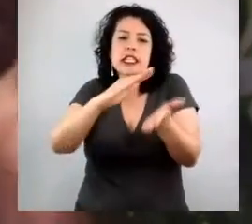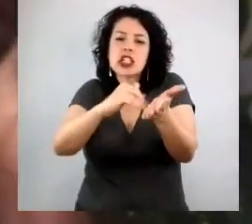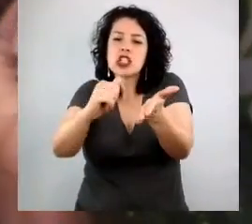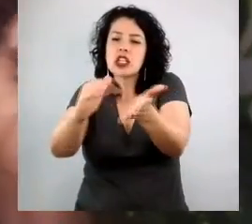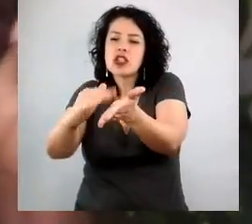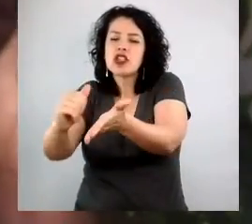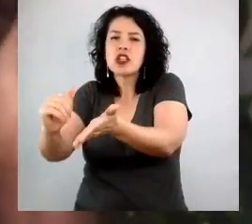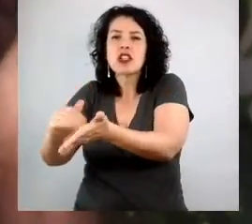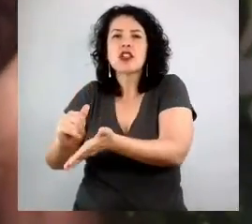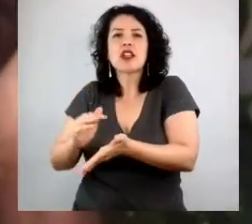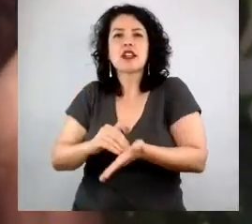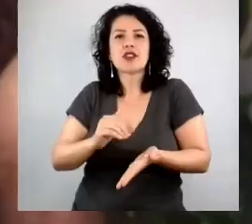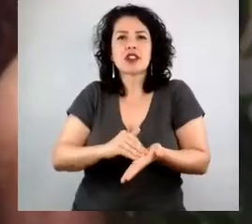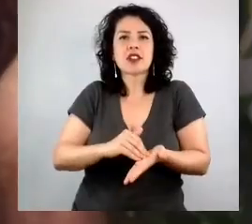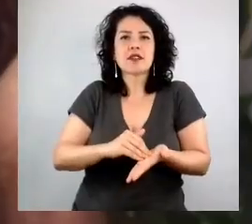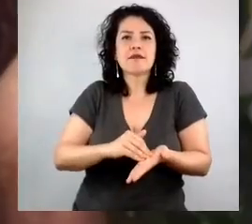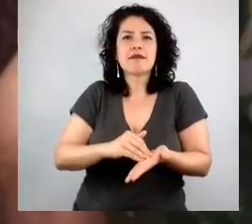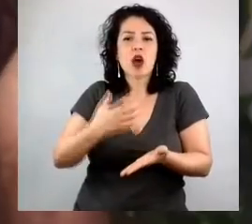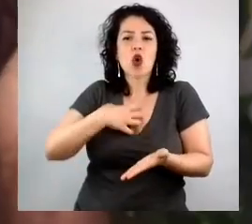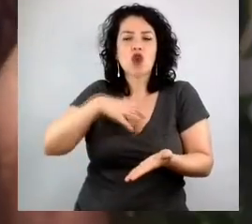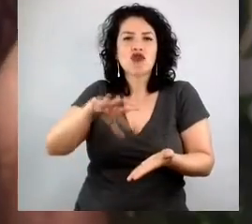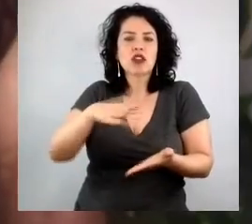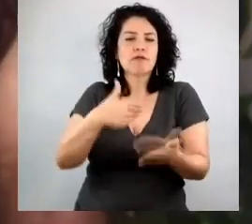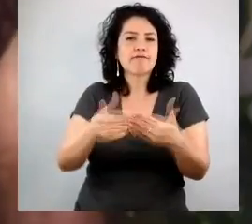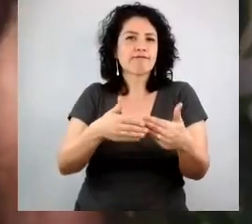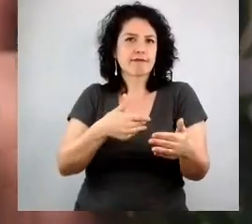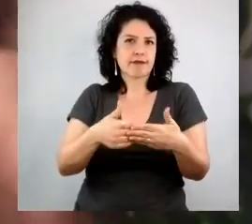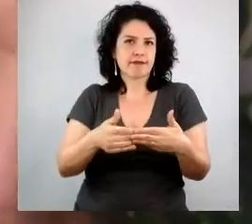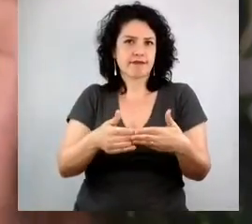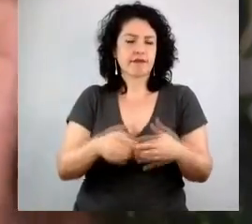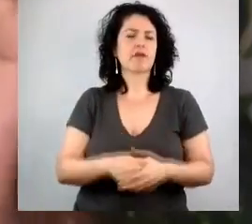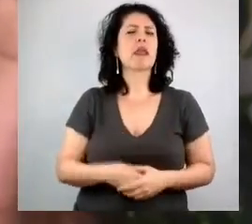Sabem o que é epistemicídio?